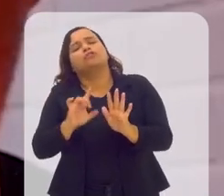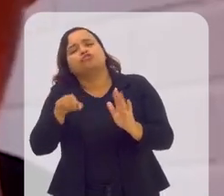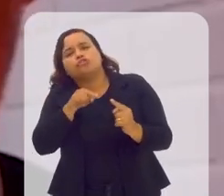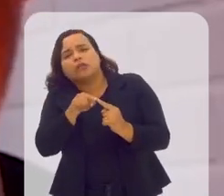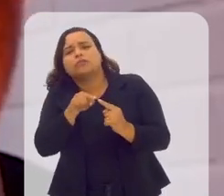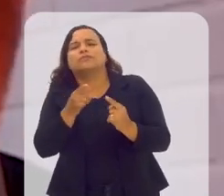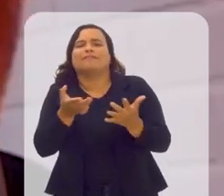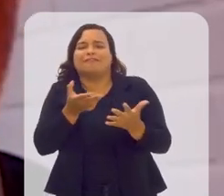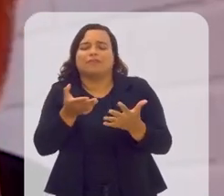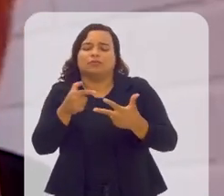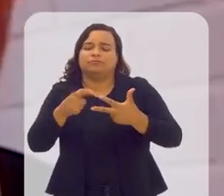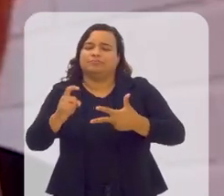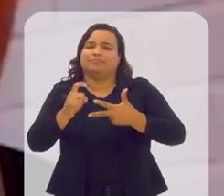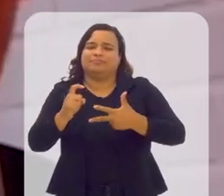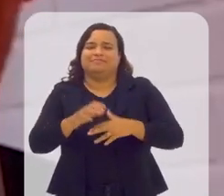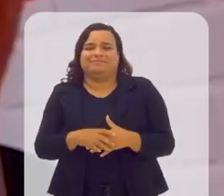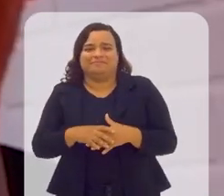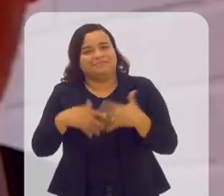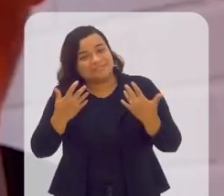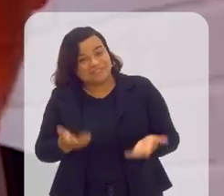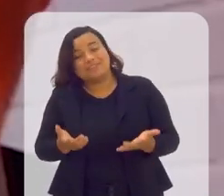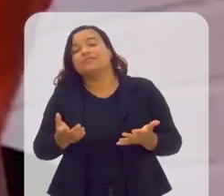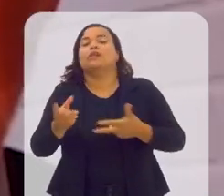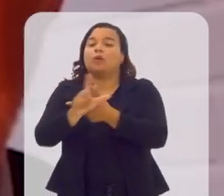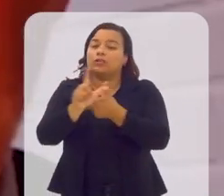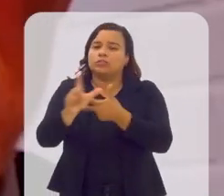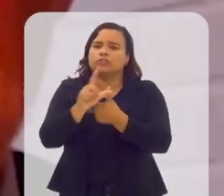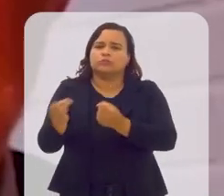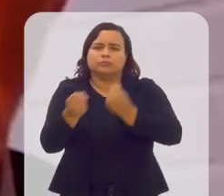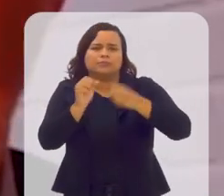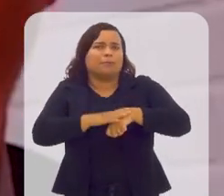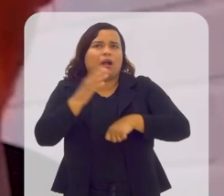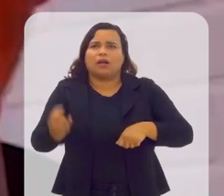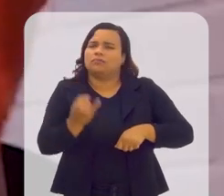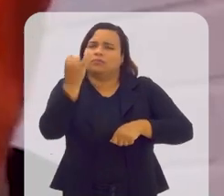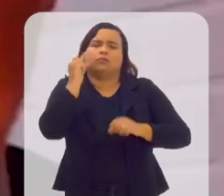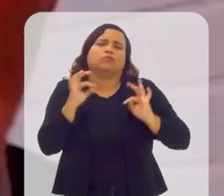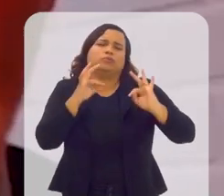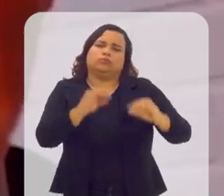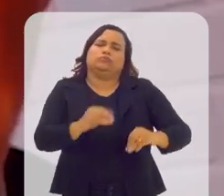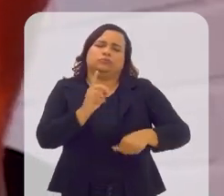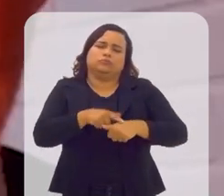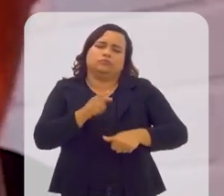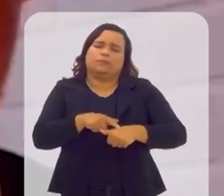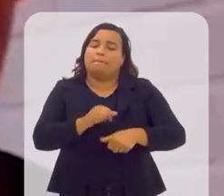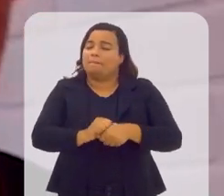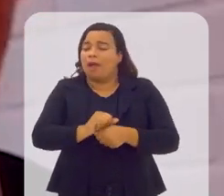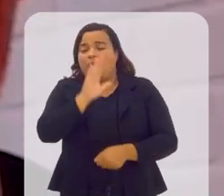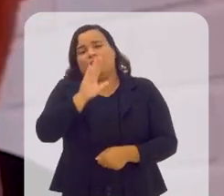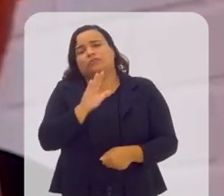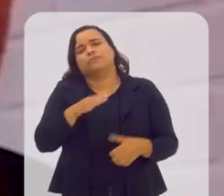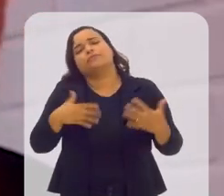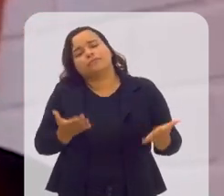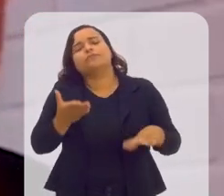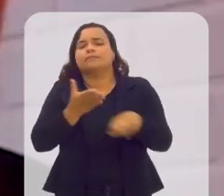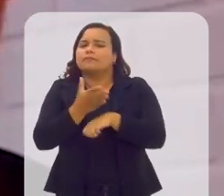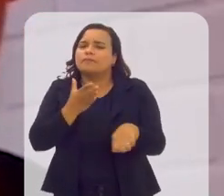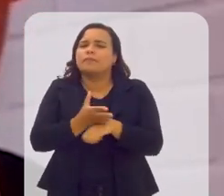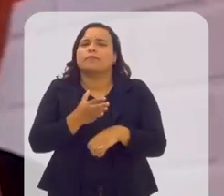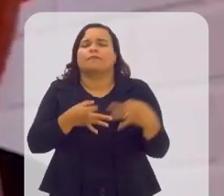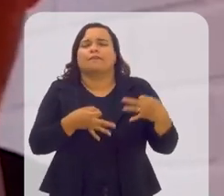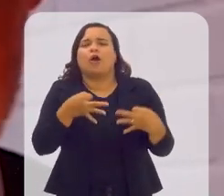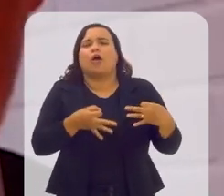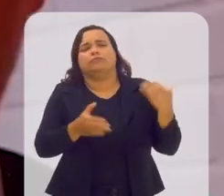executivo. Né? Então, eu, sem dúvida nenhuma, eu vejo o poder legislativo como o mais importante de todos. Né? Eu acho que a